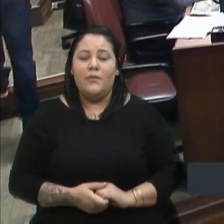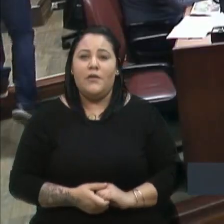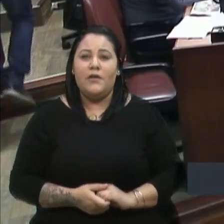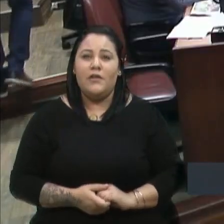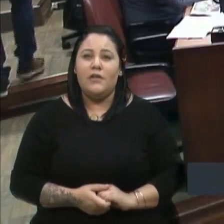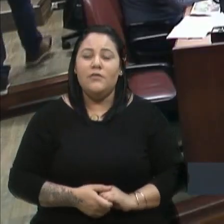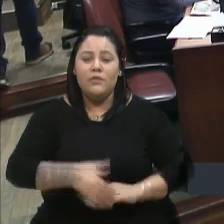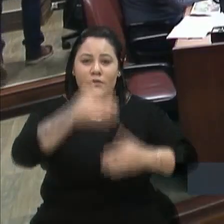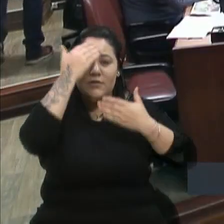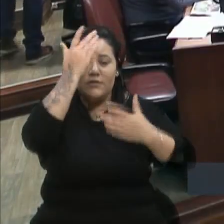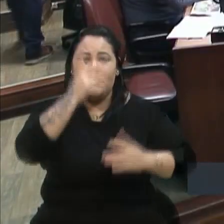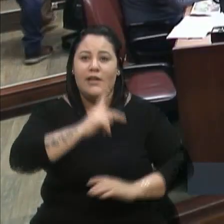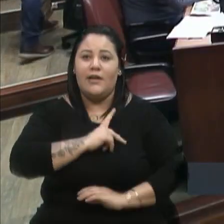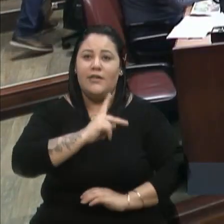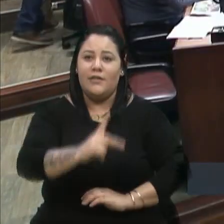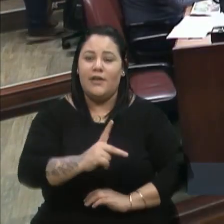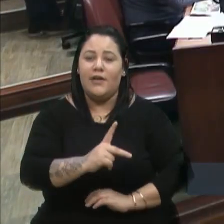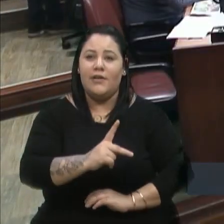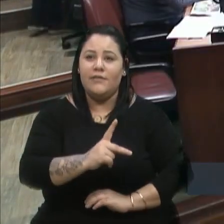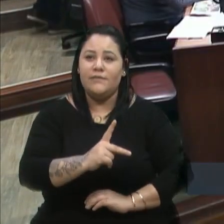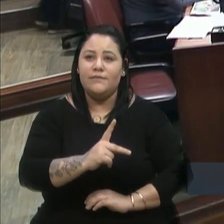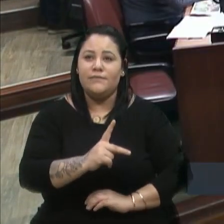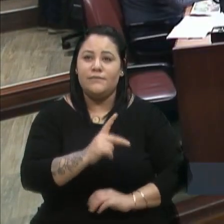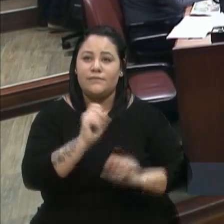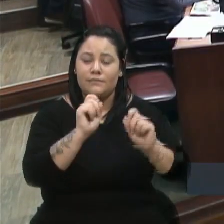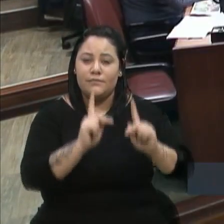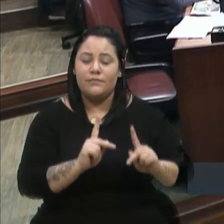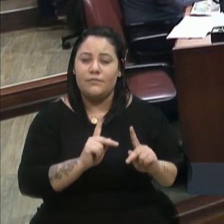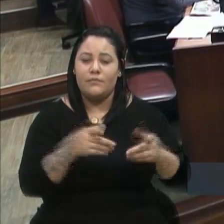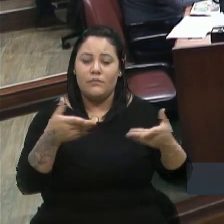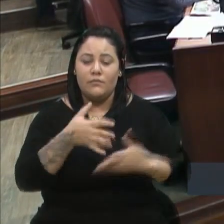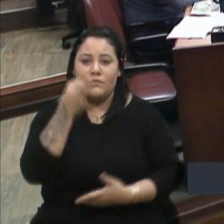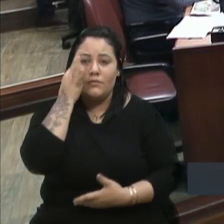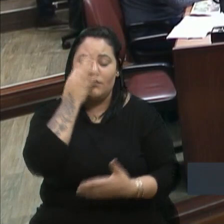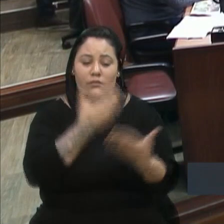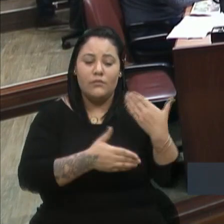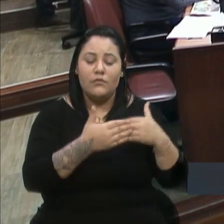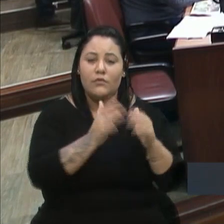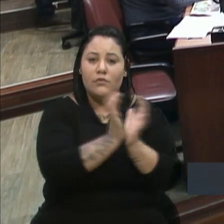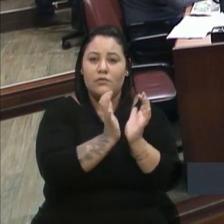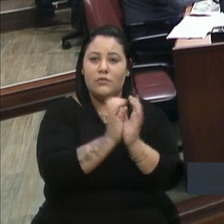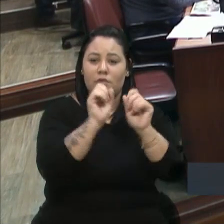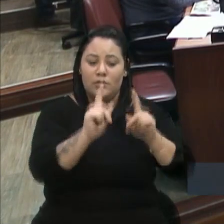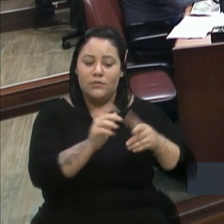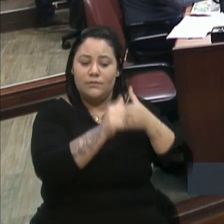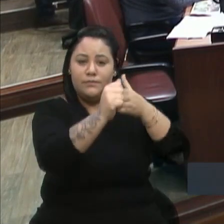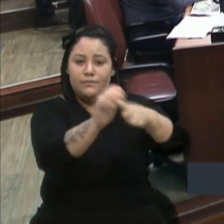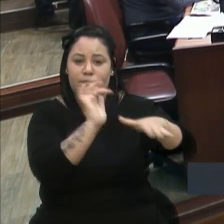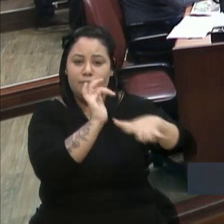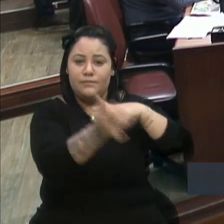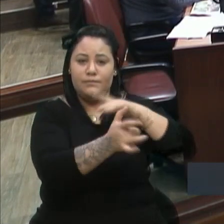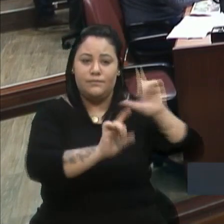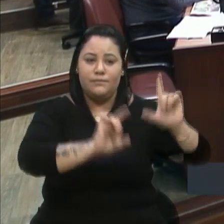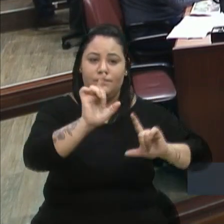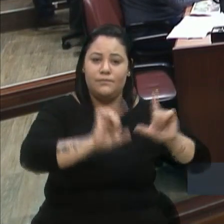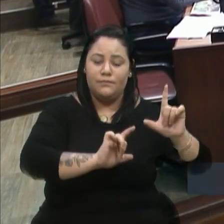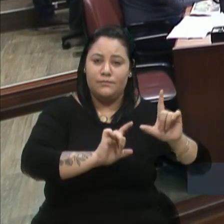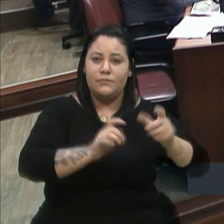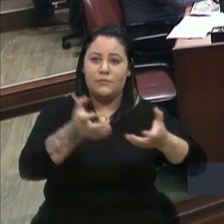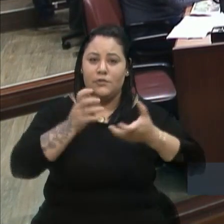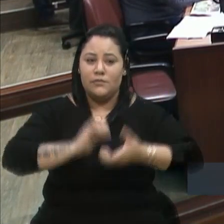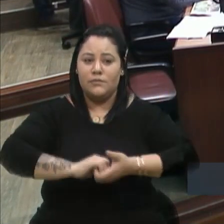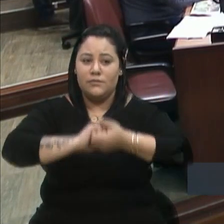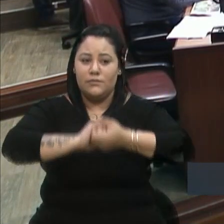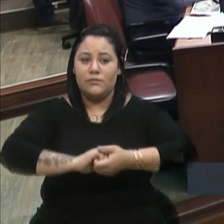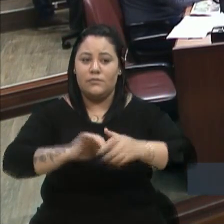presidente. Cumprimento o presidente, cumprimento a mesa, os demais colegas, você que estão nos assistindo através da TV Câmara, cumprimento. Quero cumprimentar de